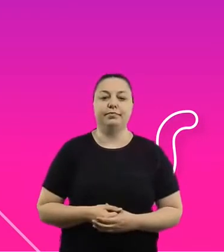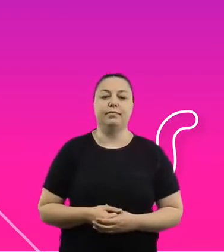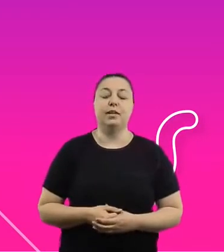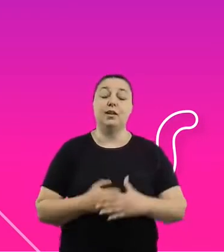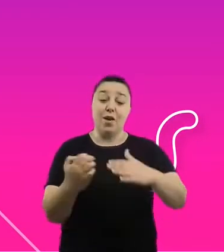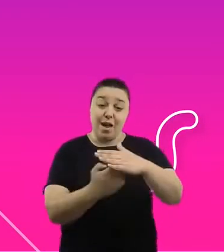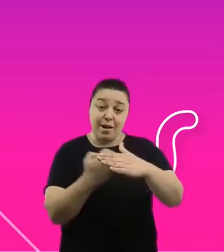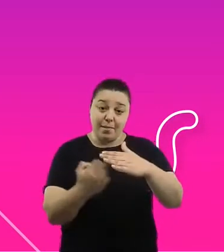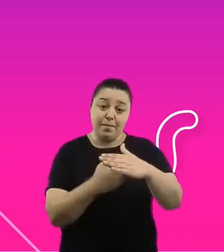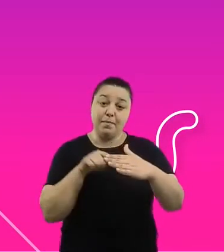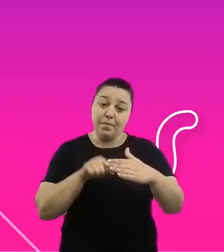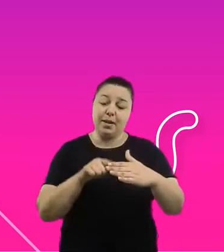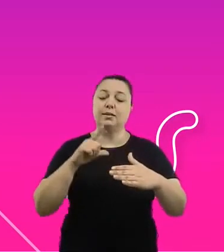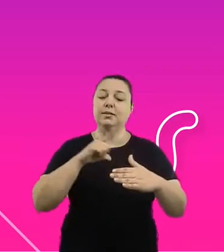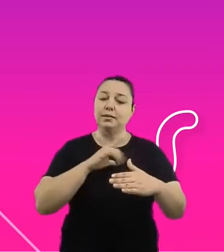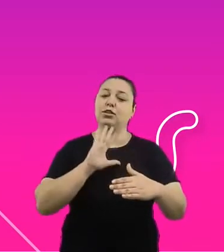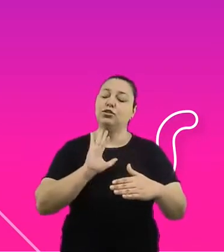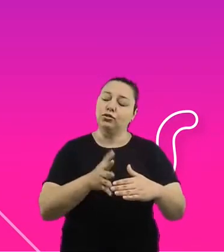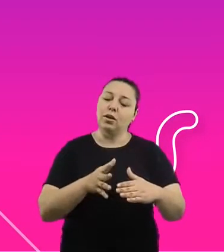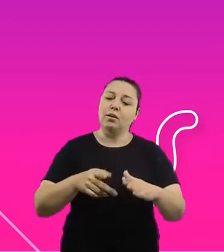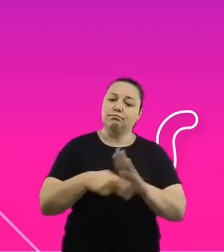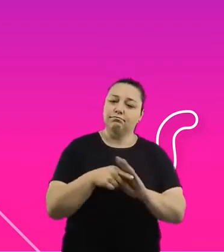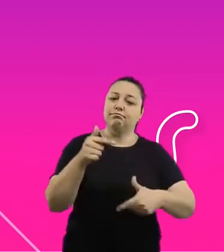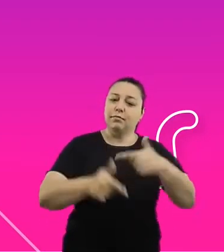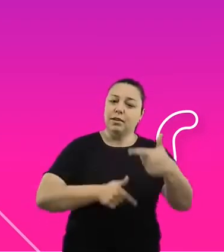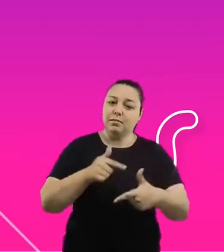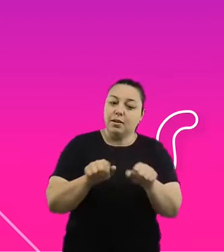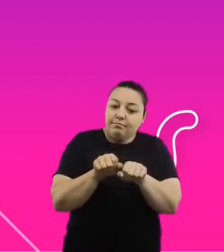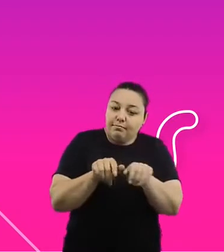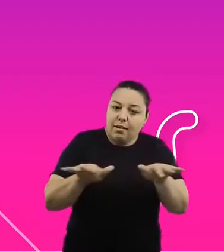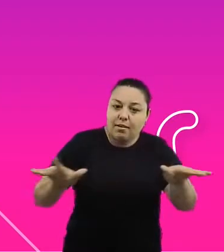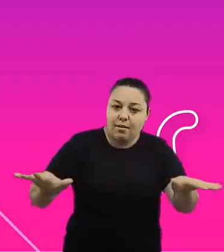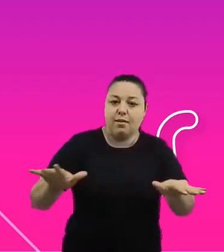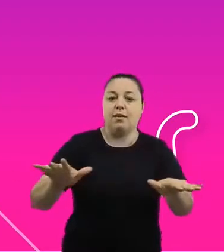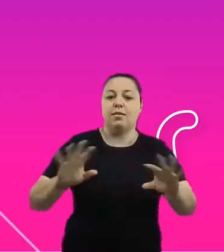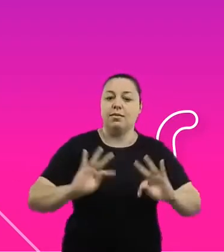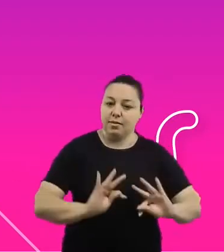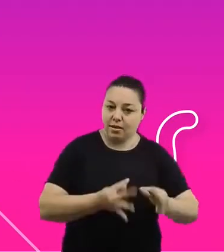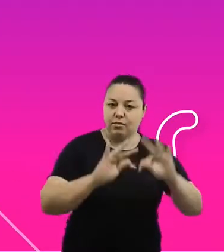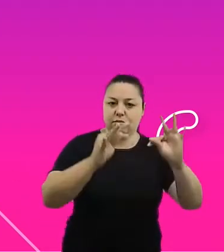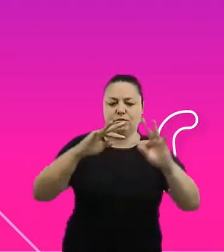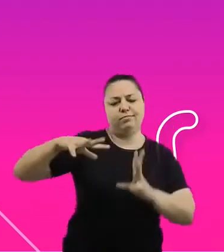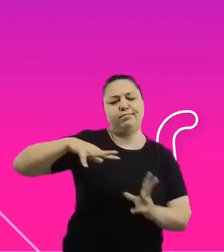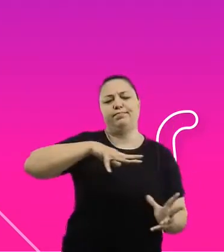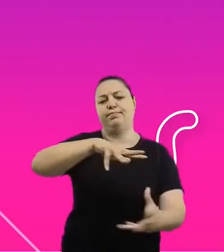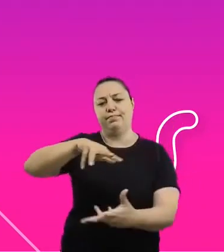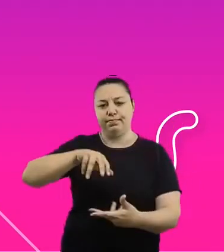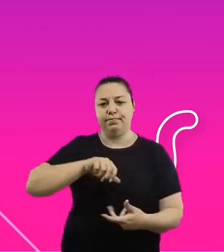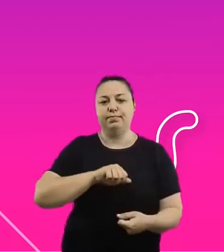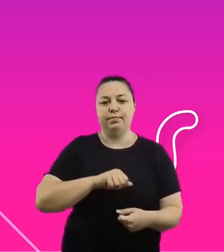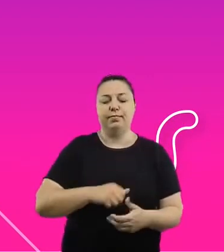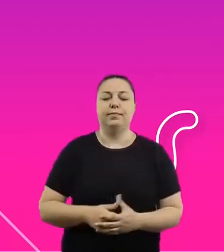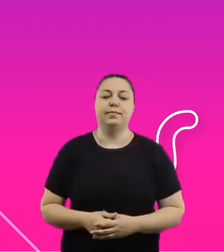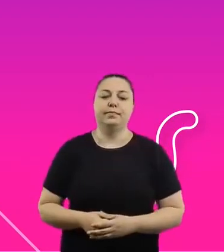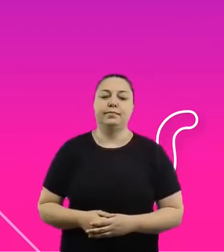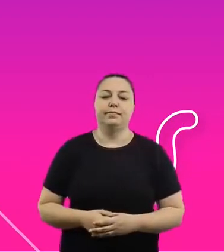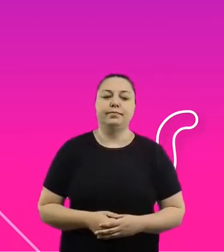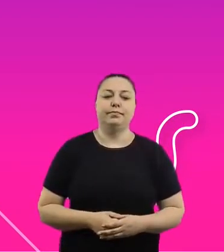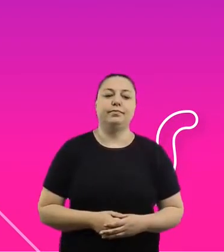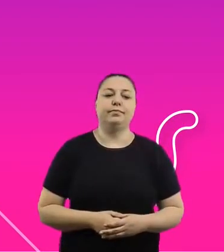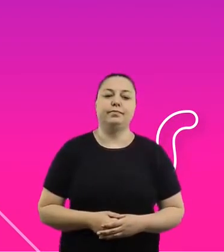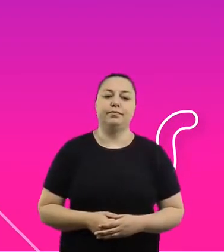tecnologia agora mundo afora também, né? Então, enfim, como falei para vocês, tenho